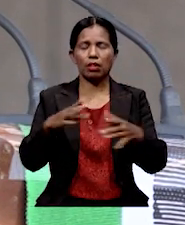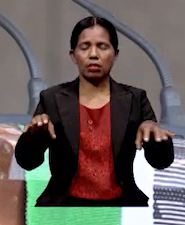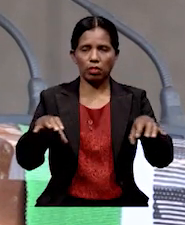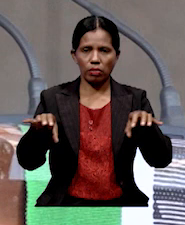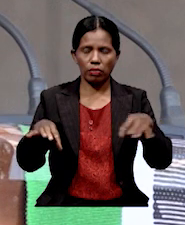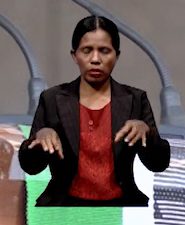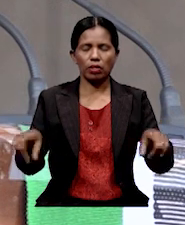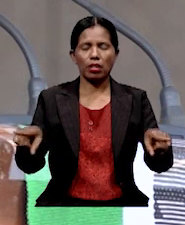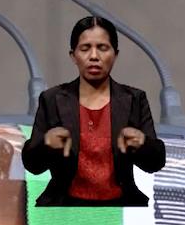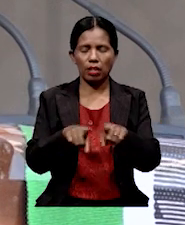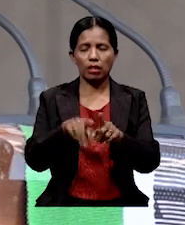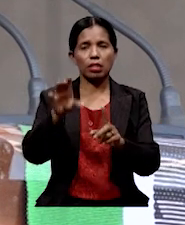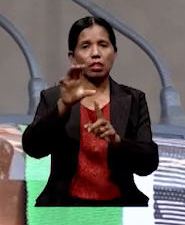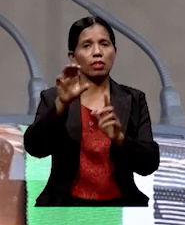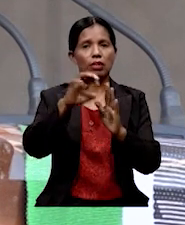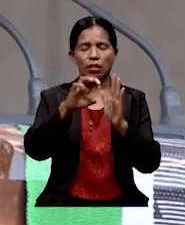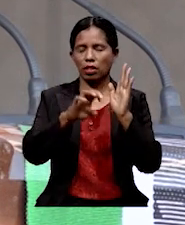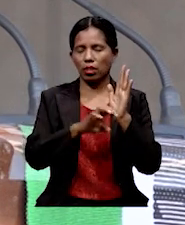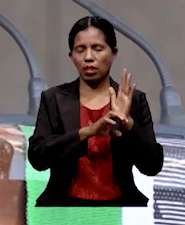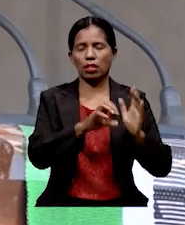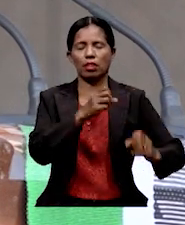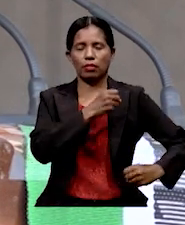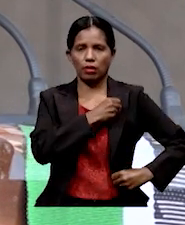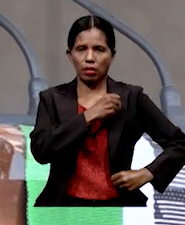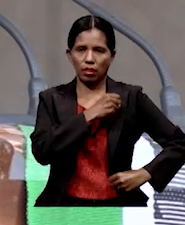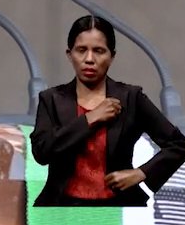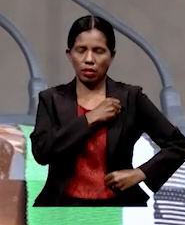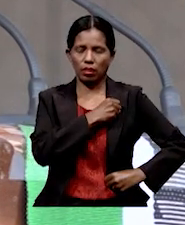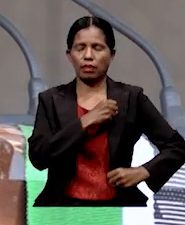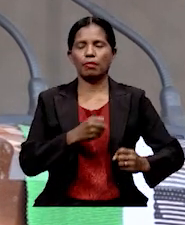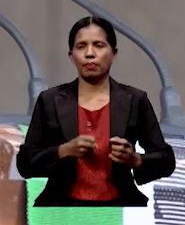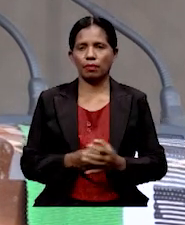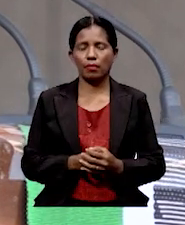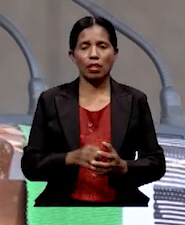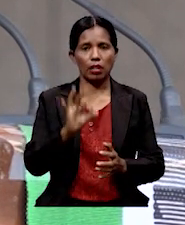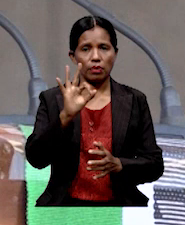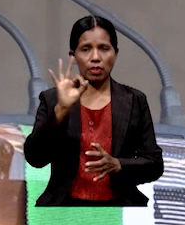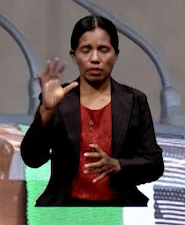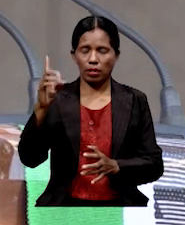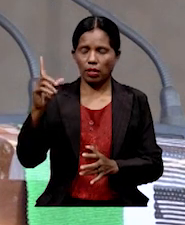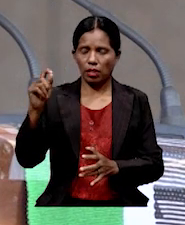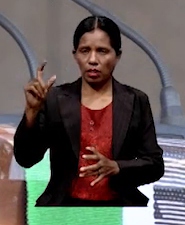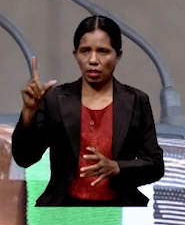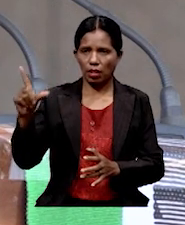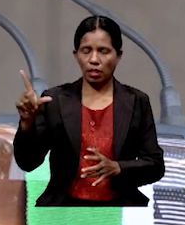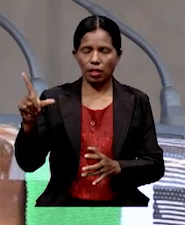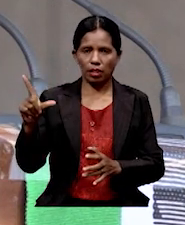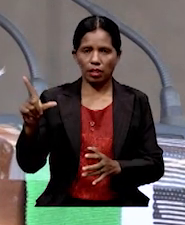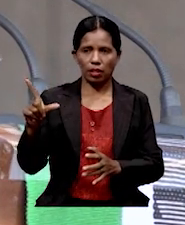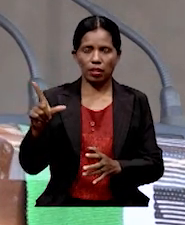militar como chefe do Estado-Maior General das Forças Armadas da FFDTL, o Tenente